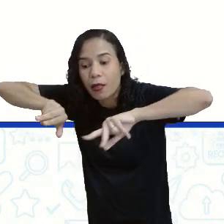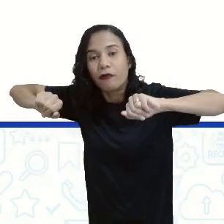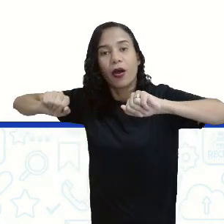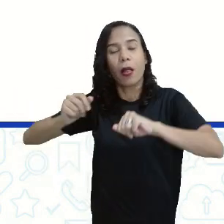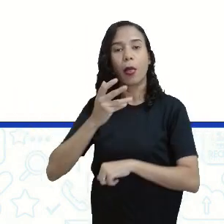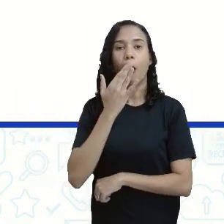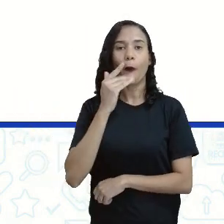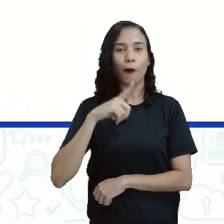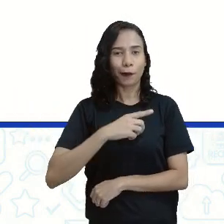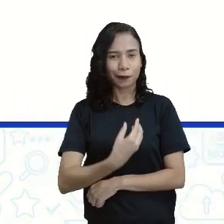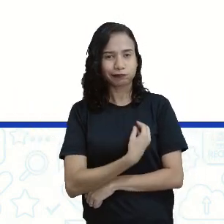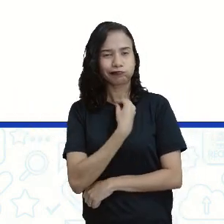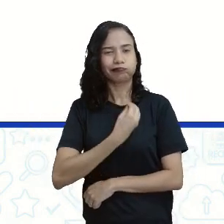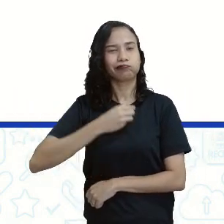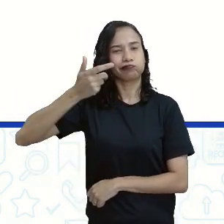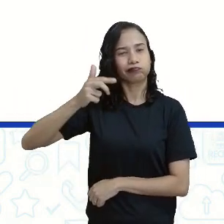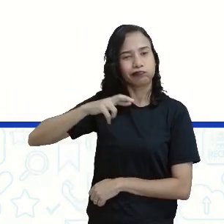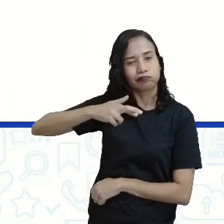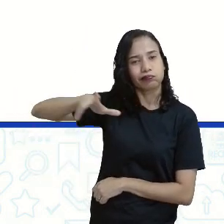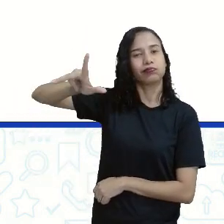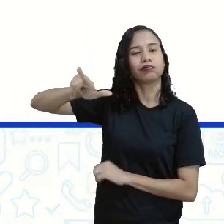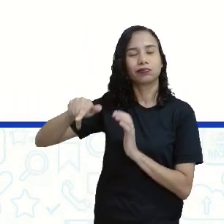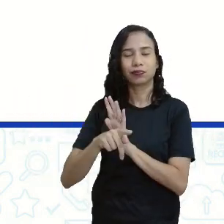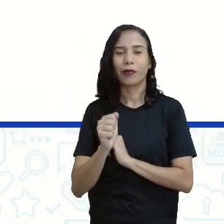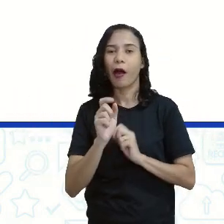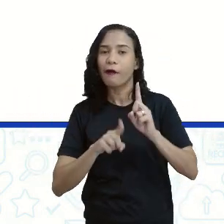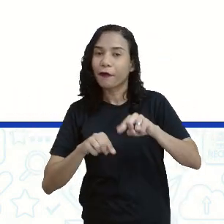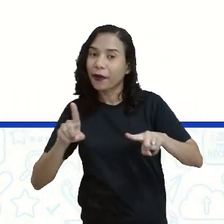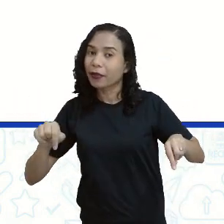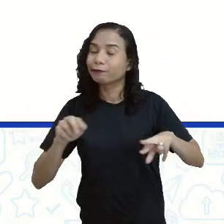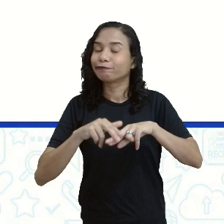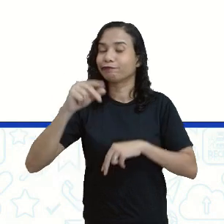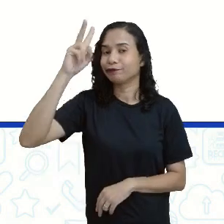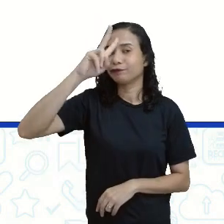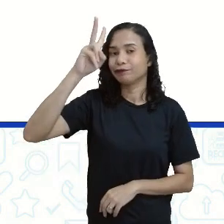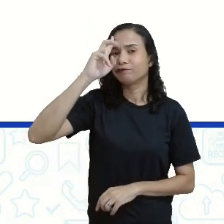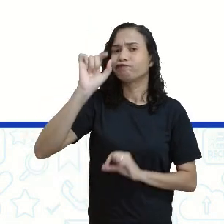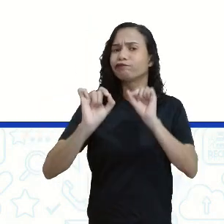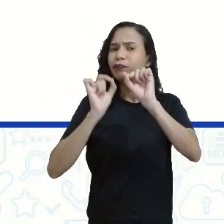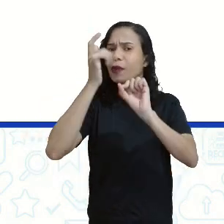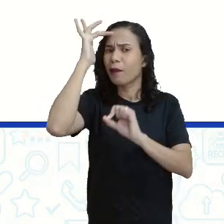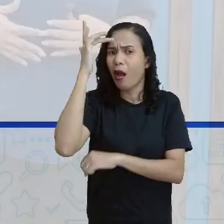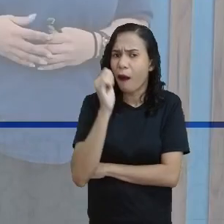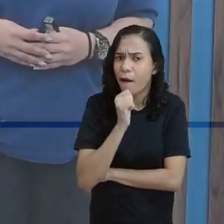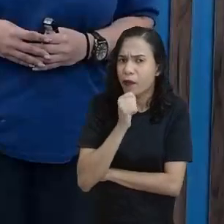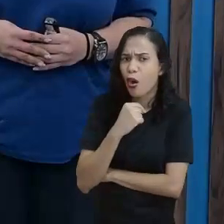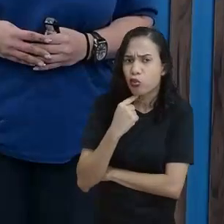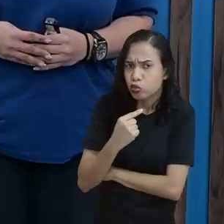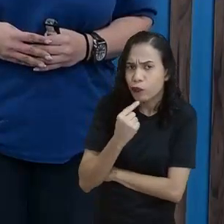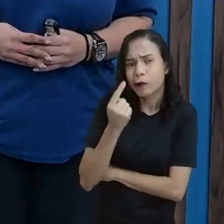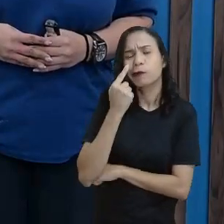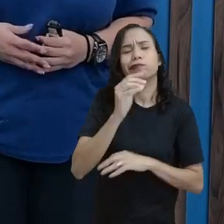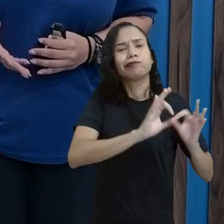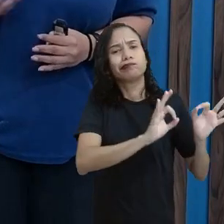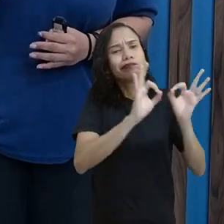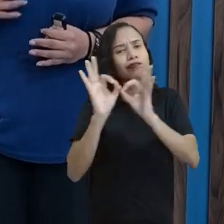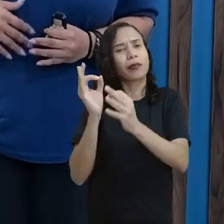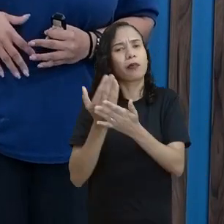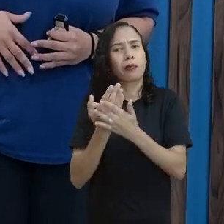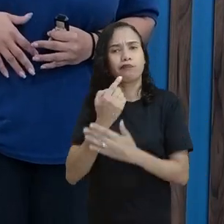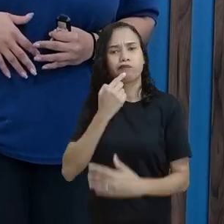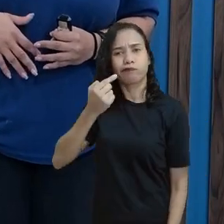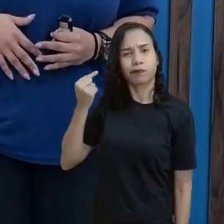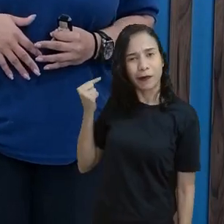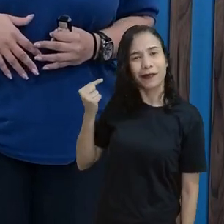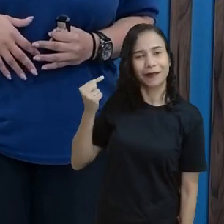de cor, né? Outra variação de cor. Então, lembra disso. Quem tiver dúvida, volta lá na aula anterior e